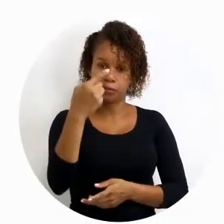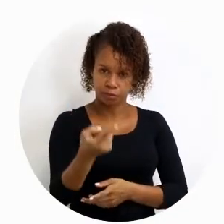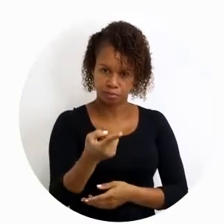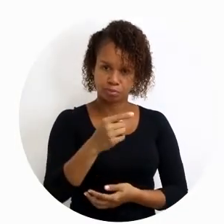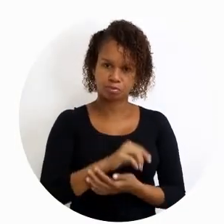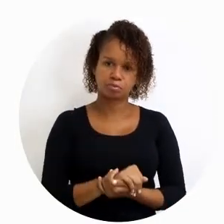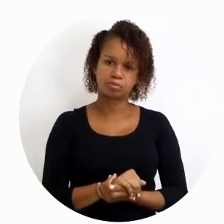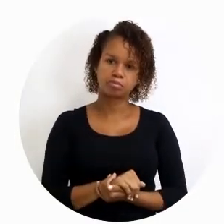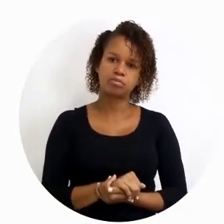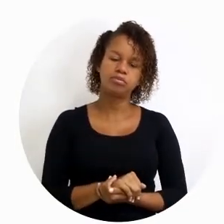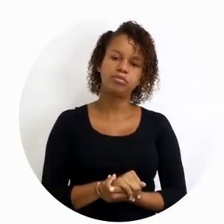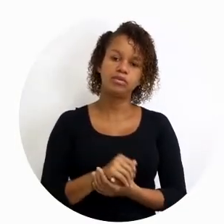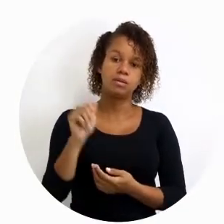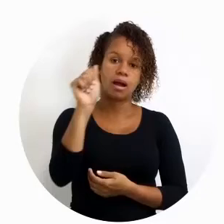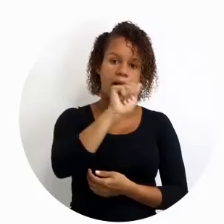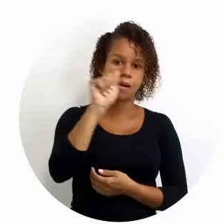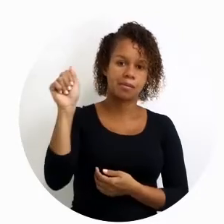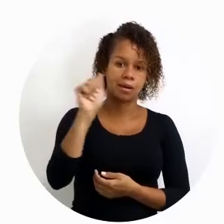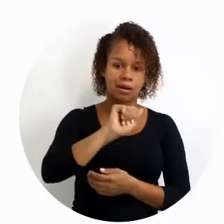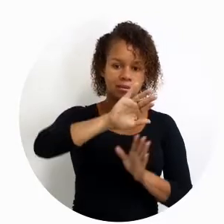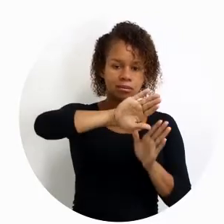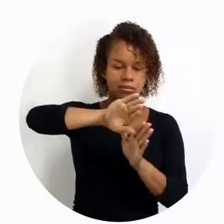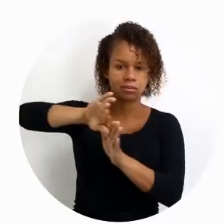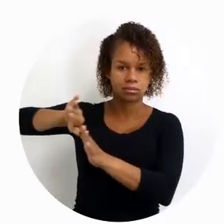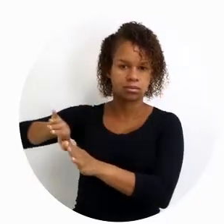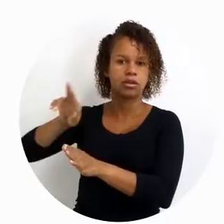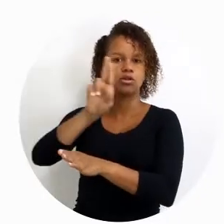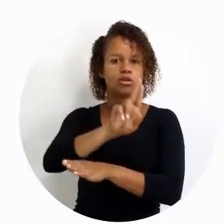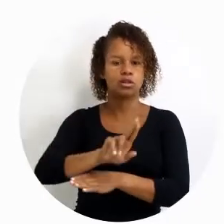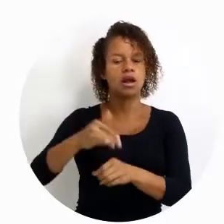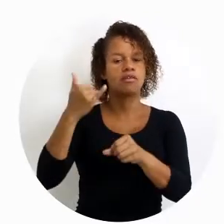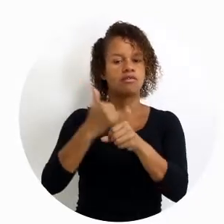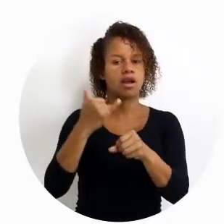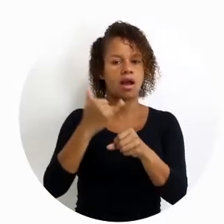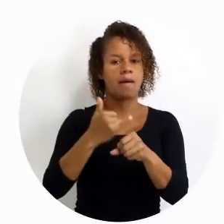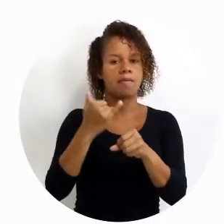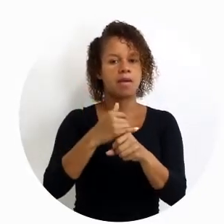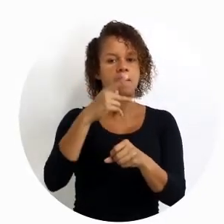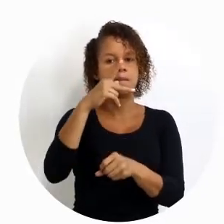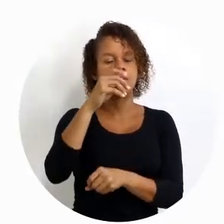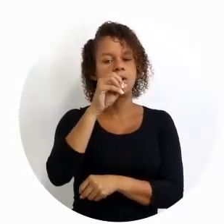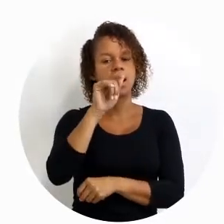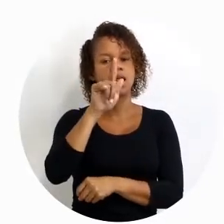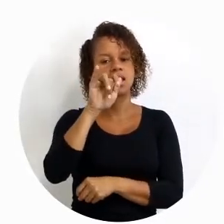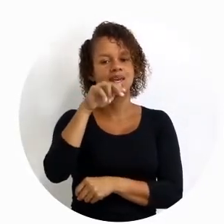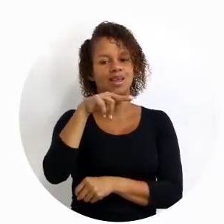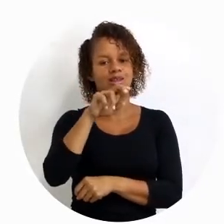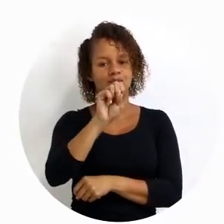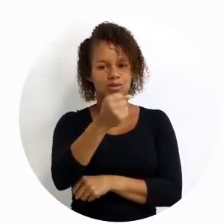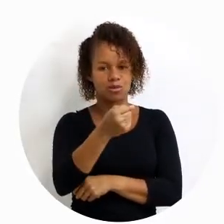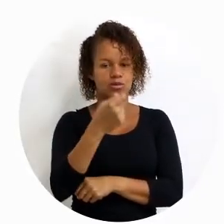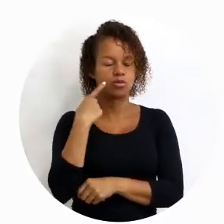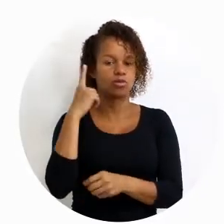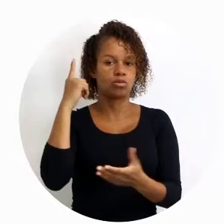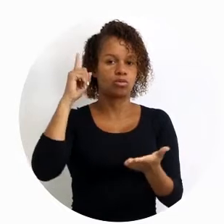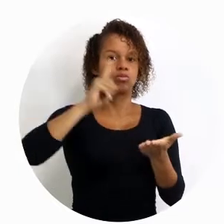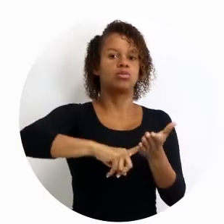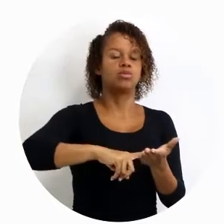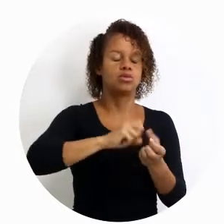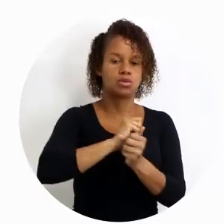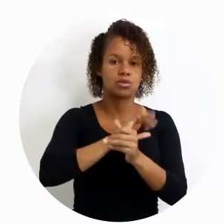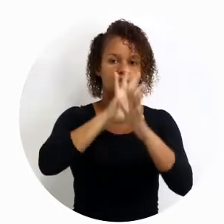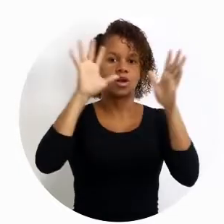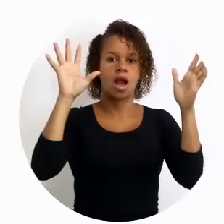Em seguida, nós vamos apagar essa imagem e utilizaremos a ferramenta de polígonos. Quando eu seleciono